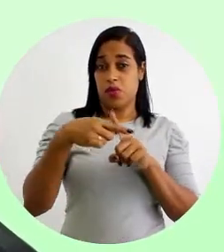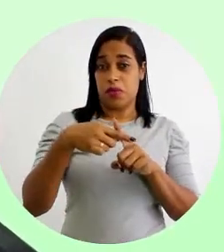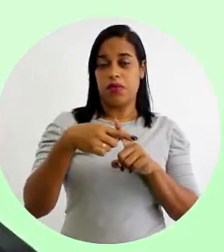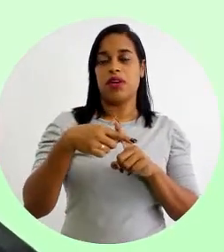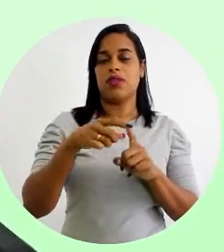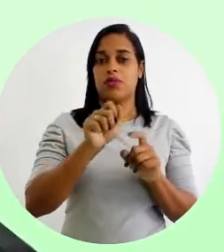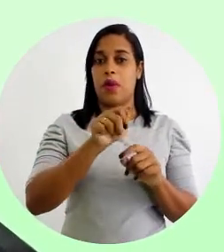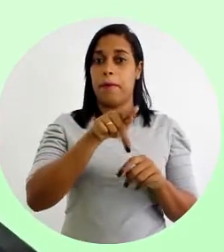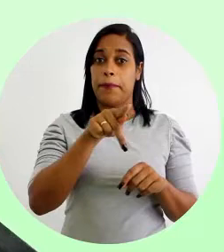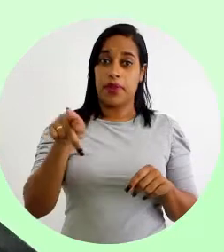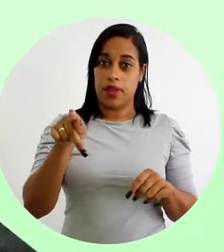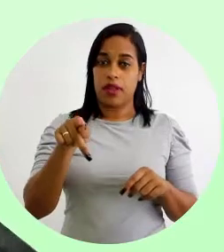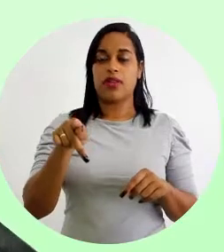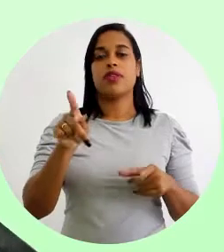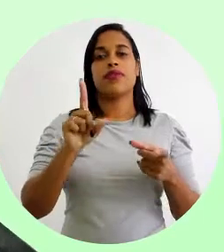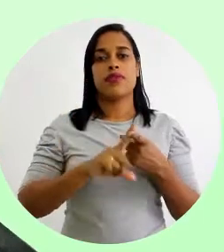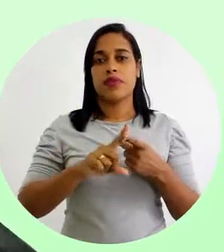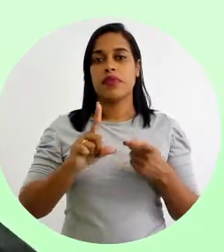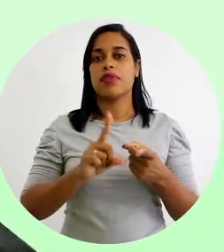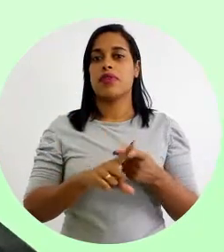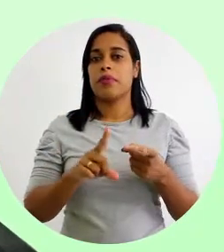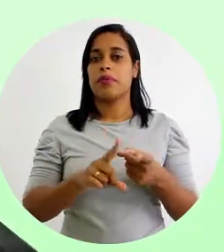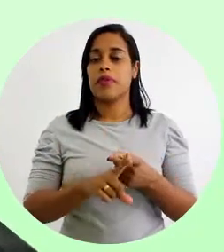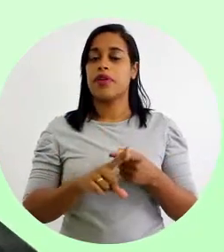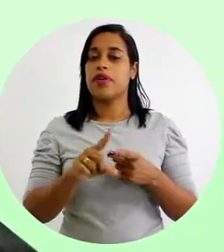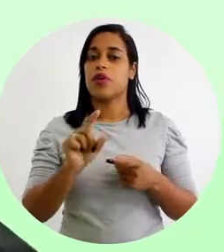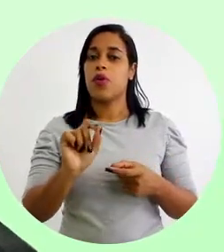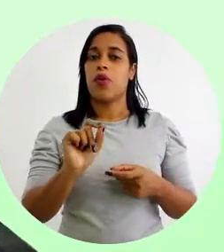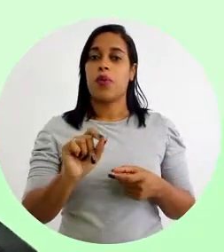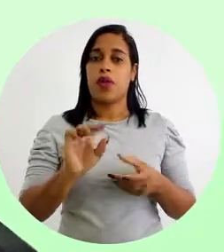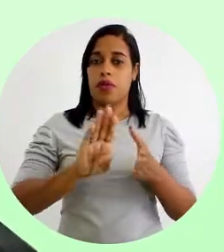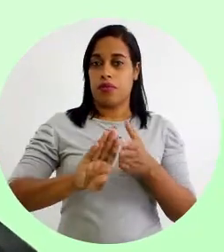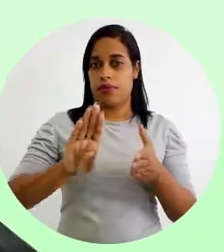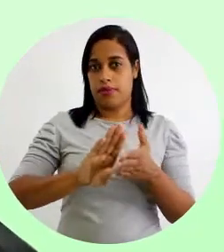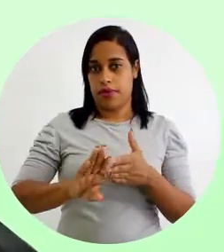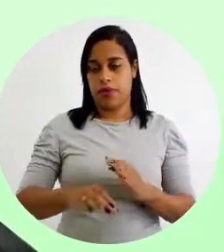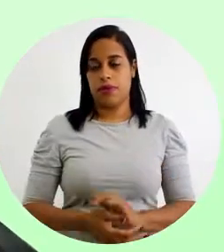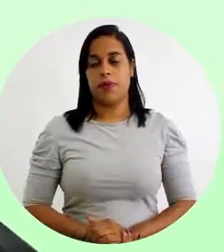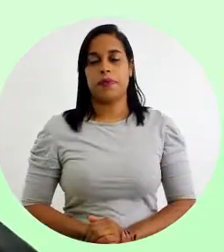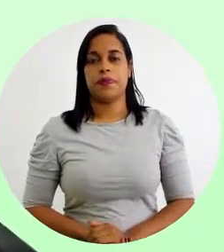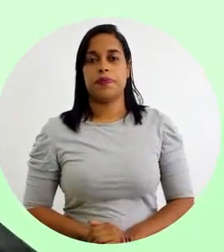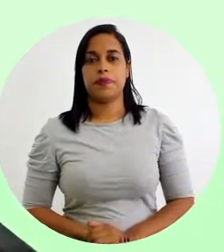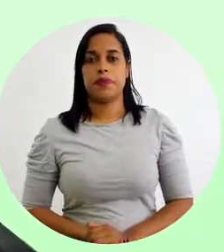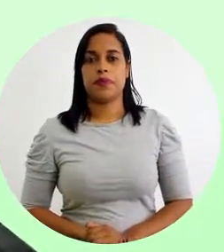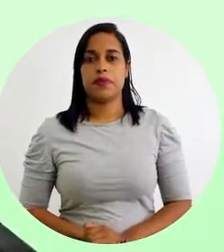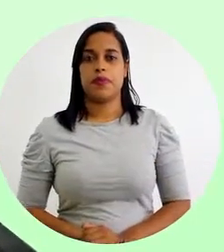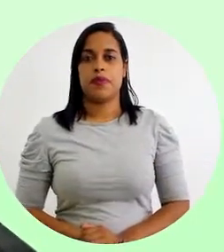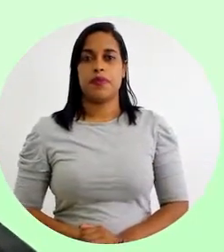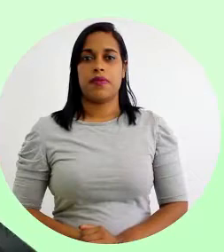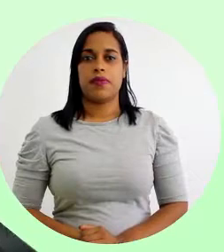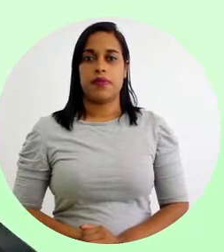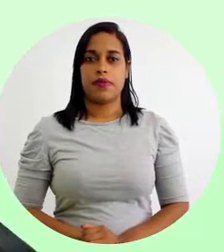do extrato da aplicação financeira com o extrato da conta corrente.